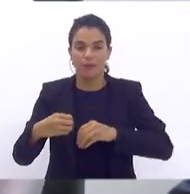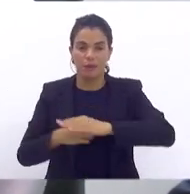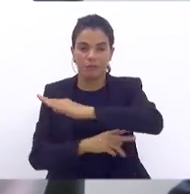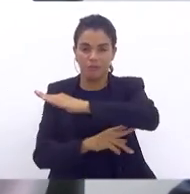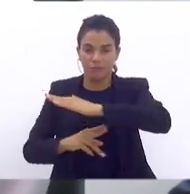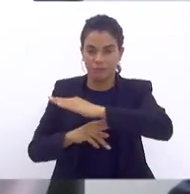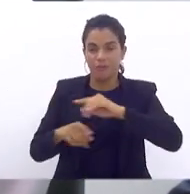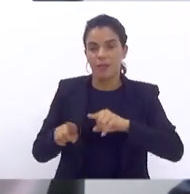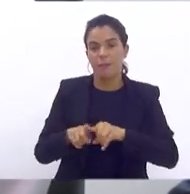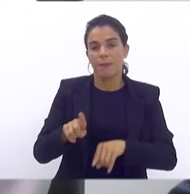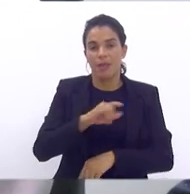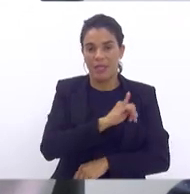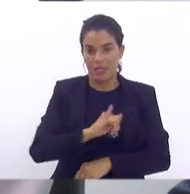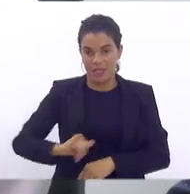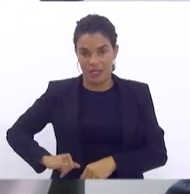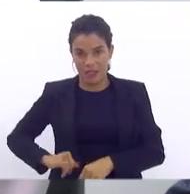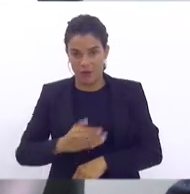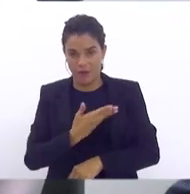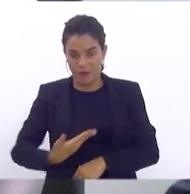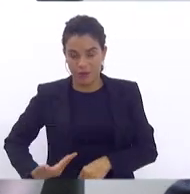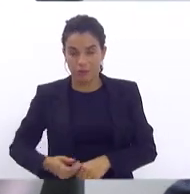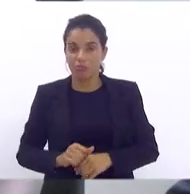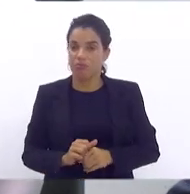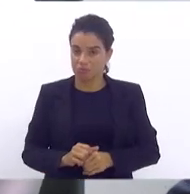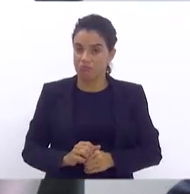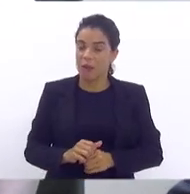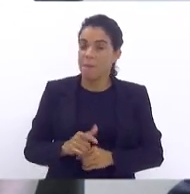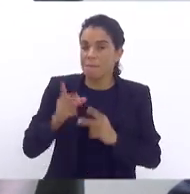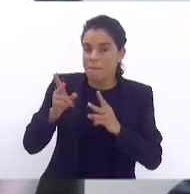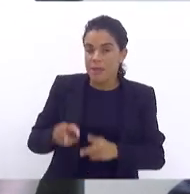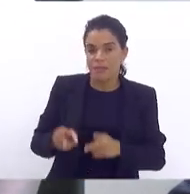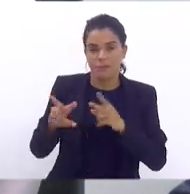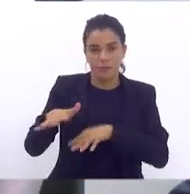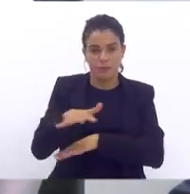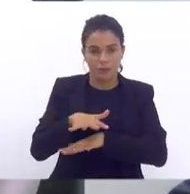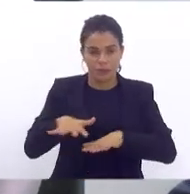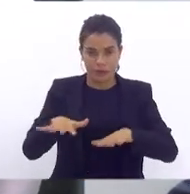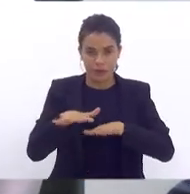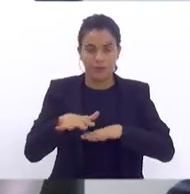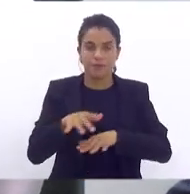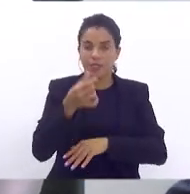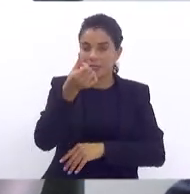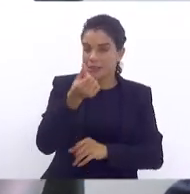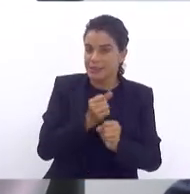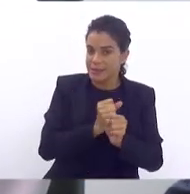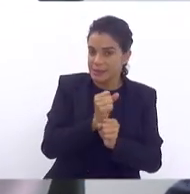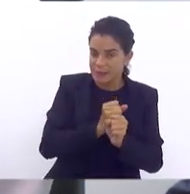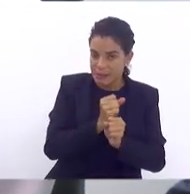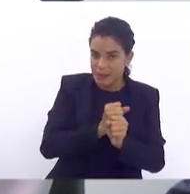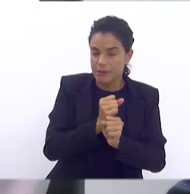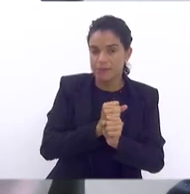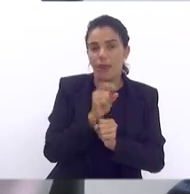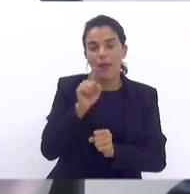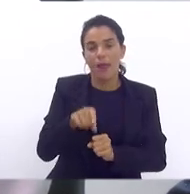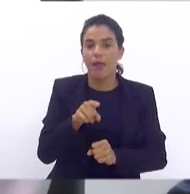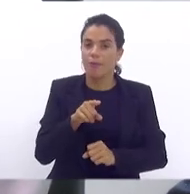Ilha do Governador. Quer dizer, são diversas embarcações na mesma situação. As autoridades sabiam há 6 anos. Isso é um